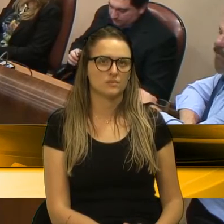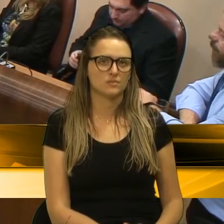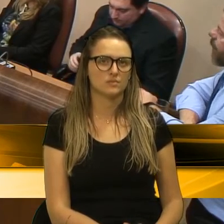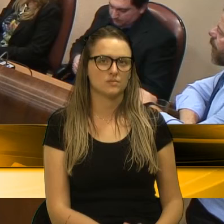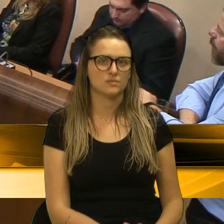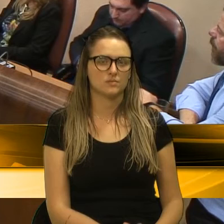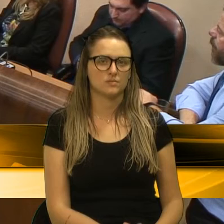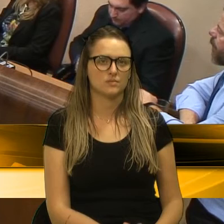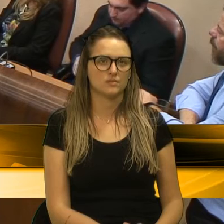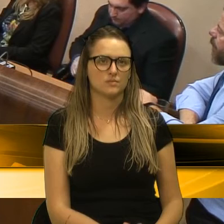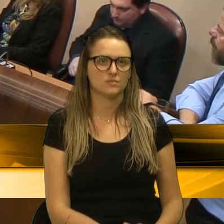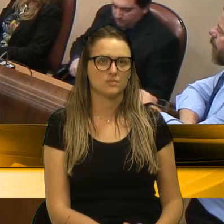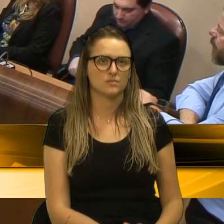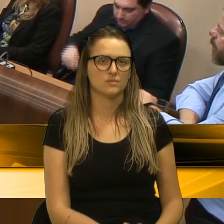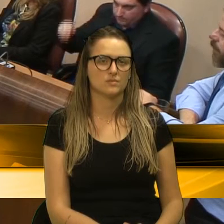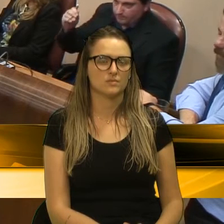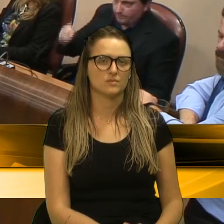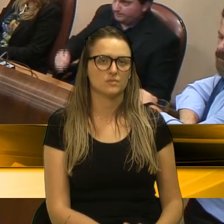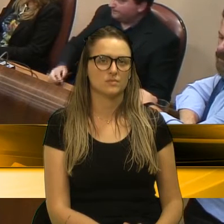Não?